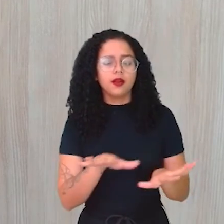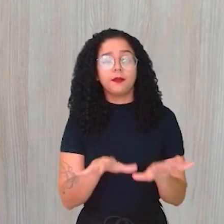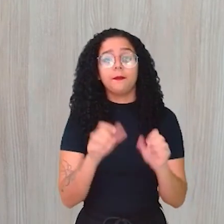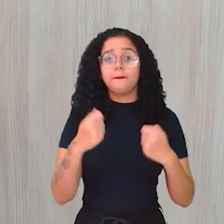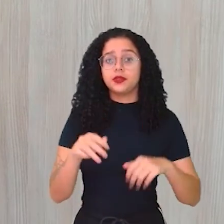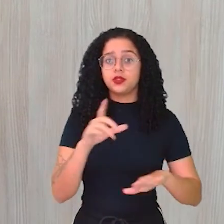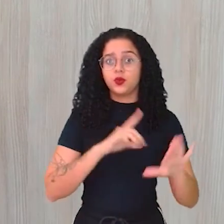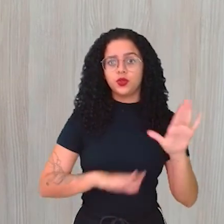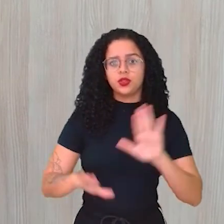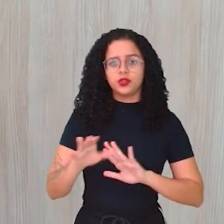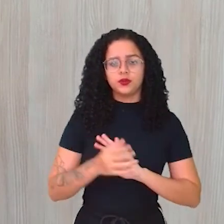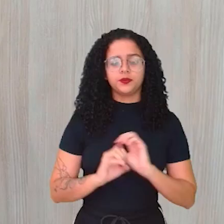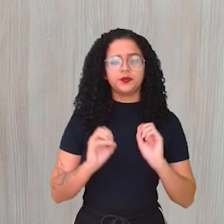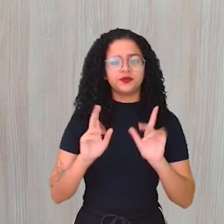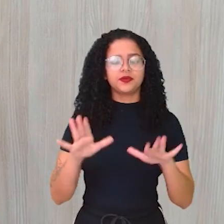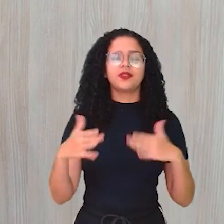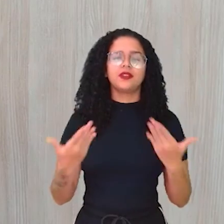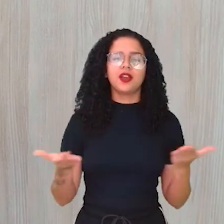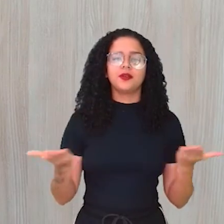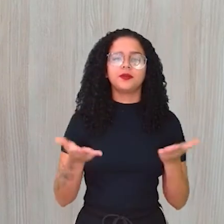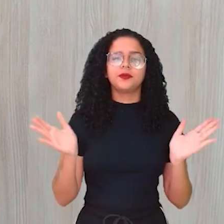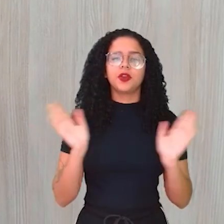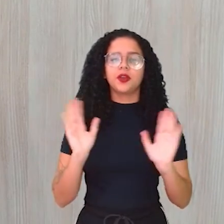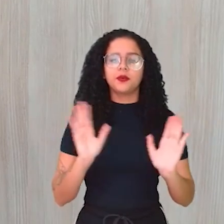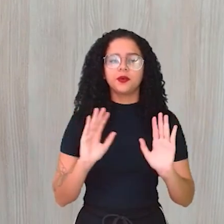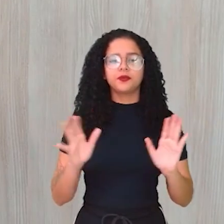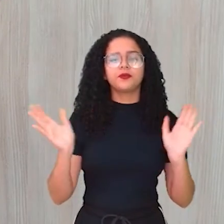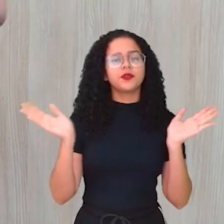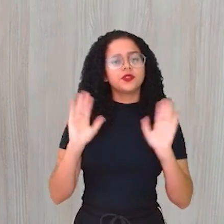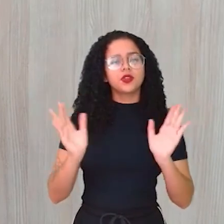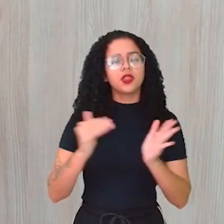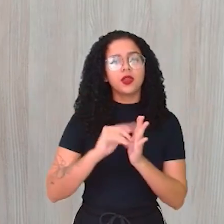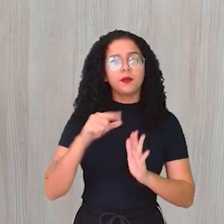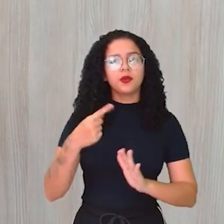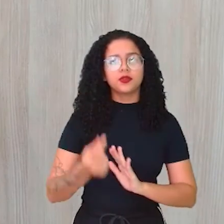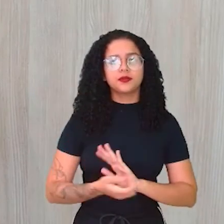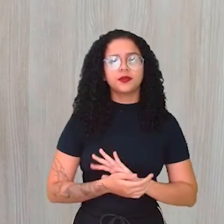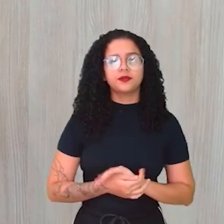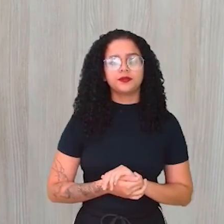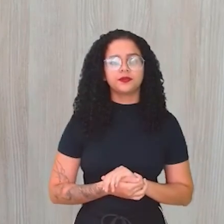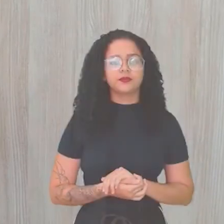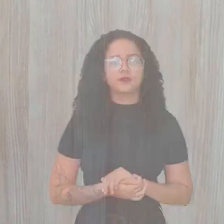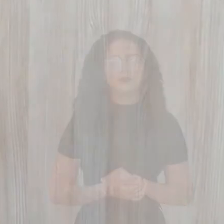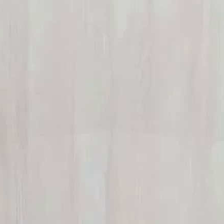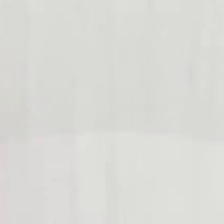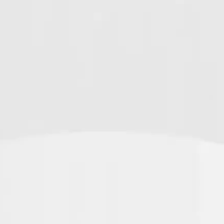notícias, de informações, tá certo? Então a gente fica por aqui, Tiago. Simbora. Então tchau, gente, até a próxima. Tchau, tchau.